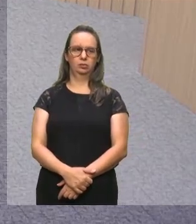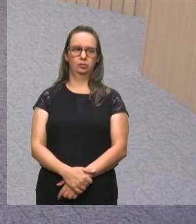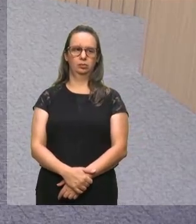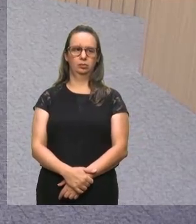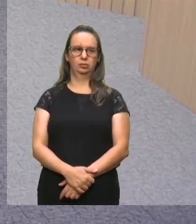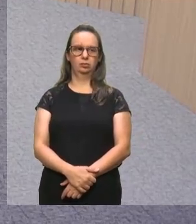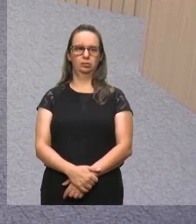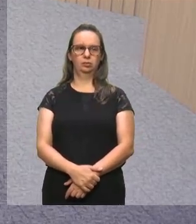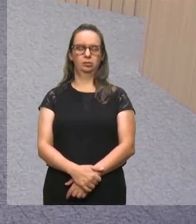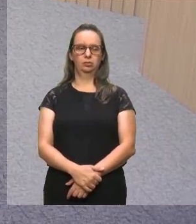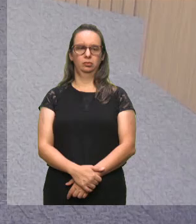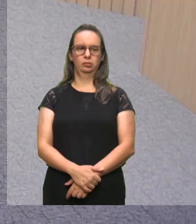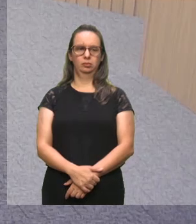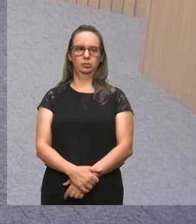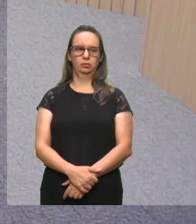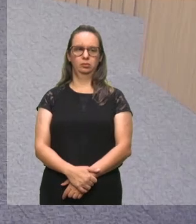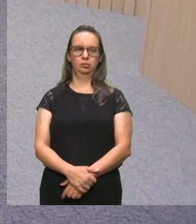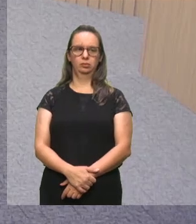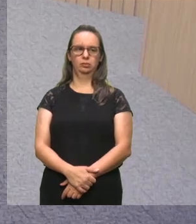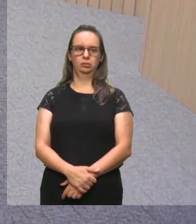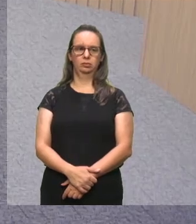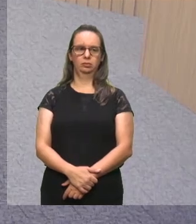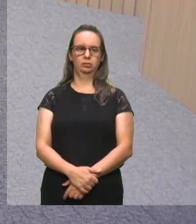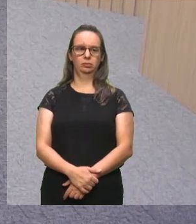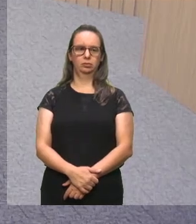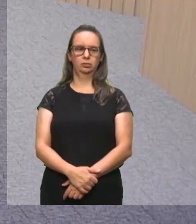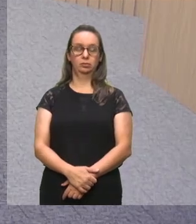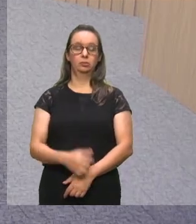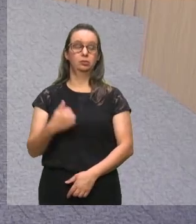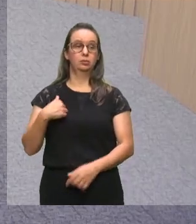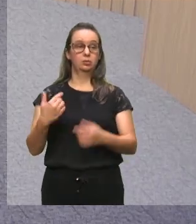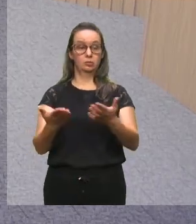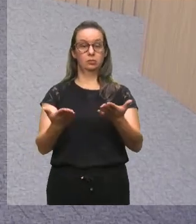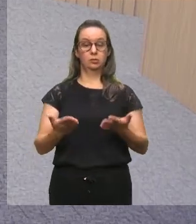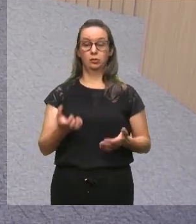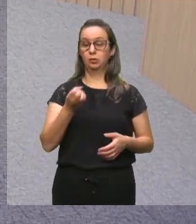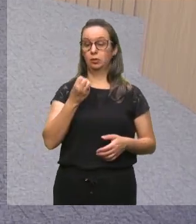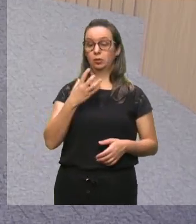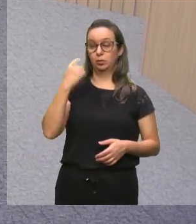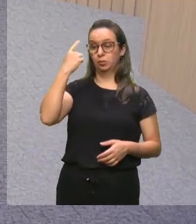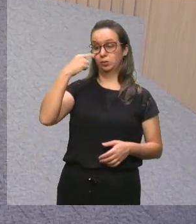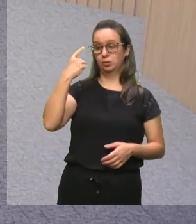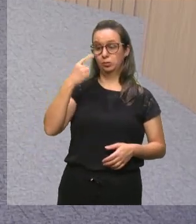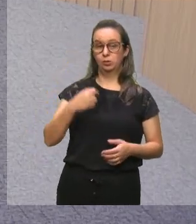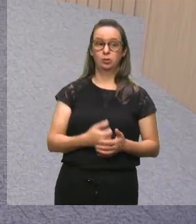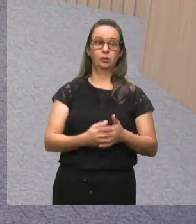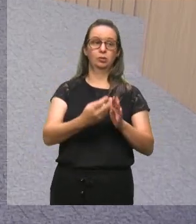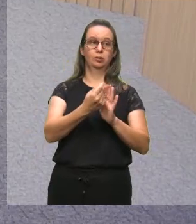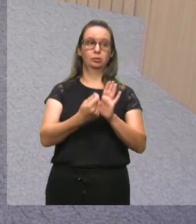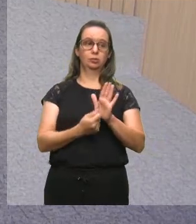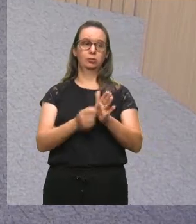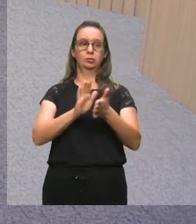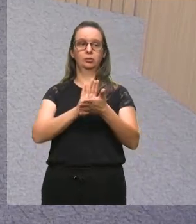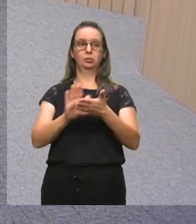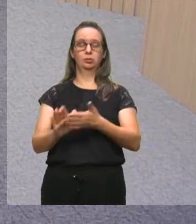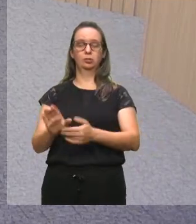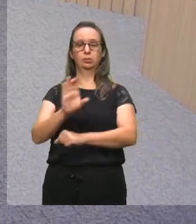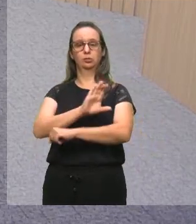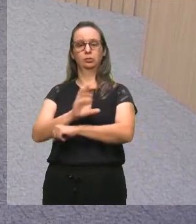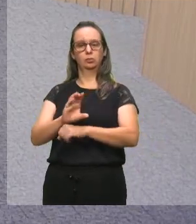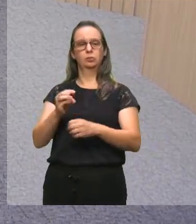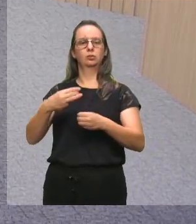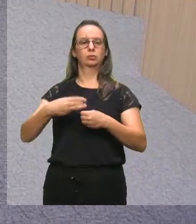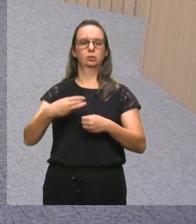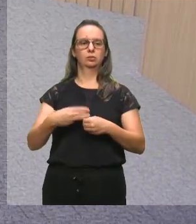de começar, Felipe, porque recebi com muito bons olhos a notícia da Bered que o orçamento passou pelo Conselho Municipal,